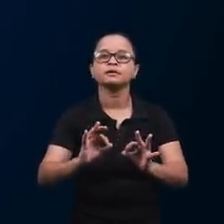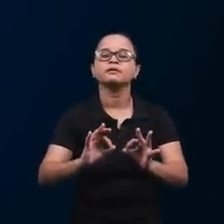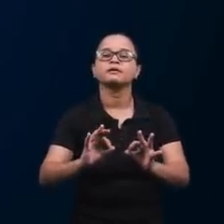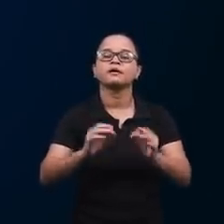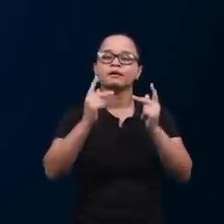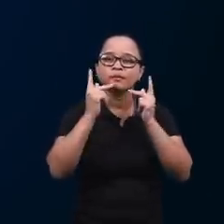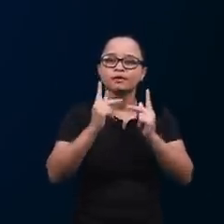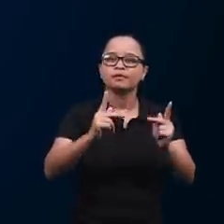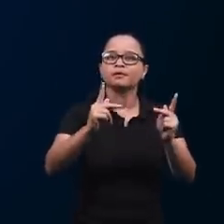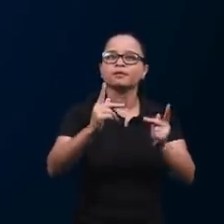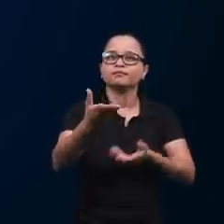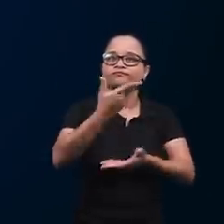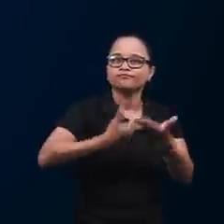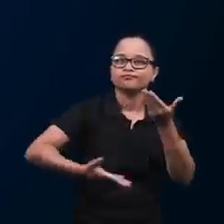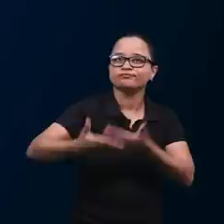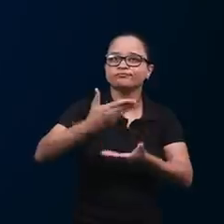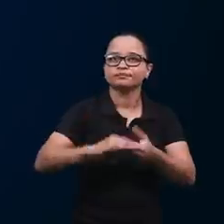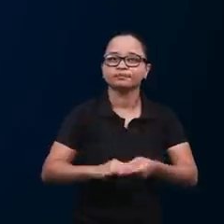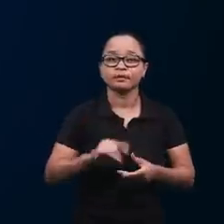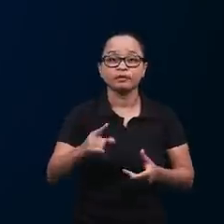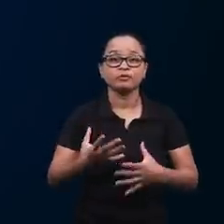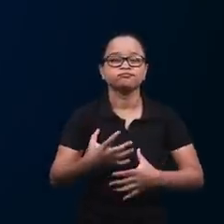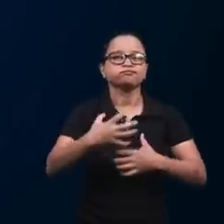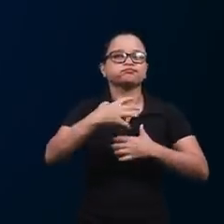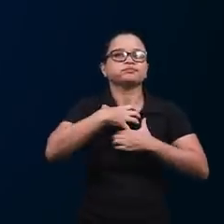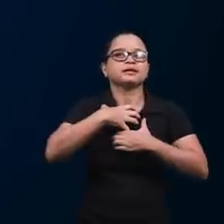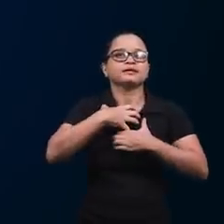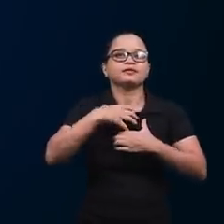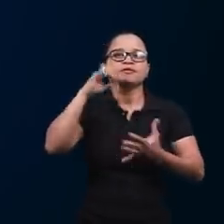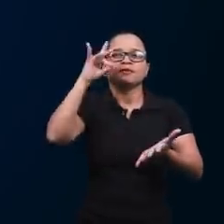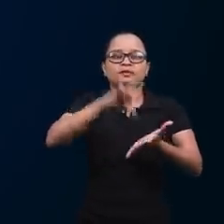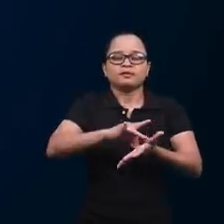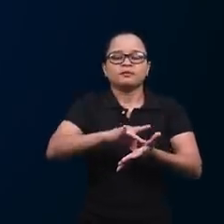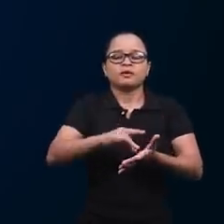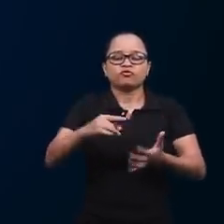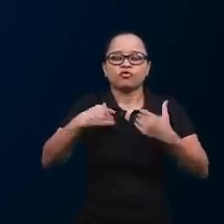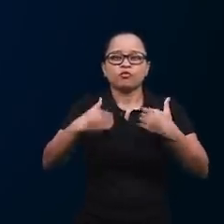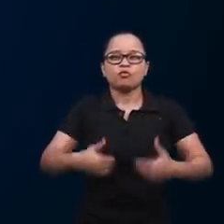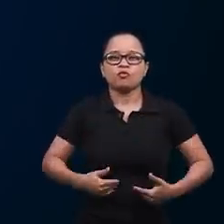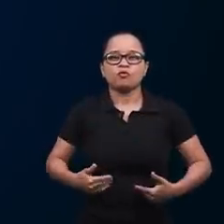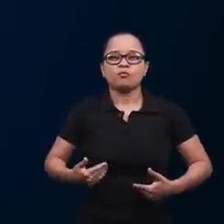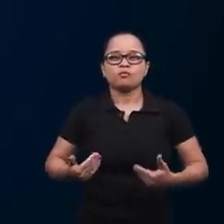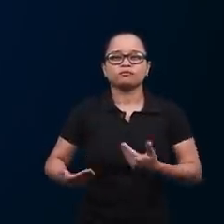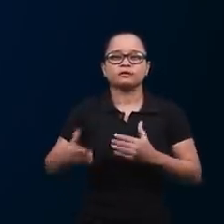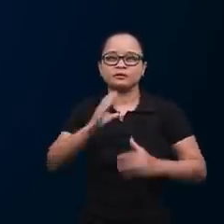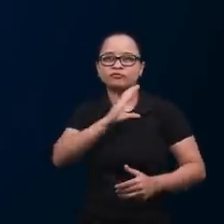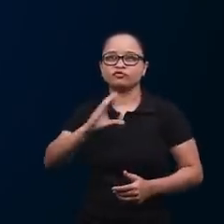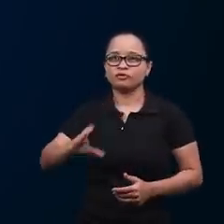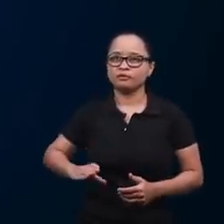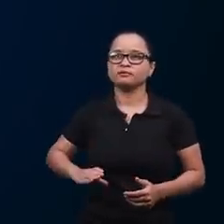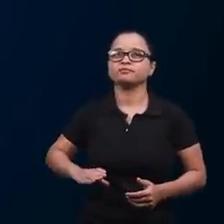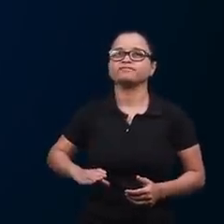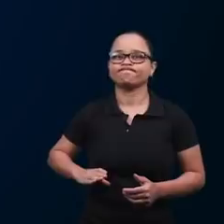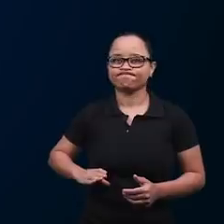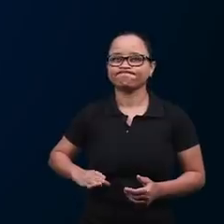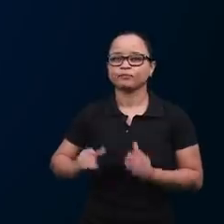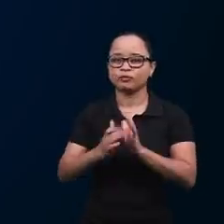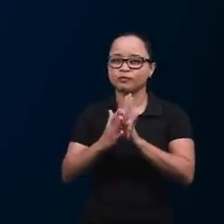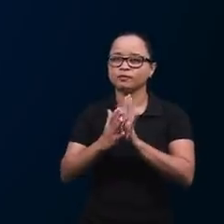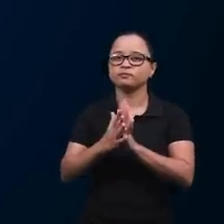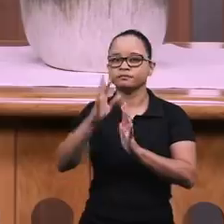dança nenhuma se não me disse que Jesus fibramar empate viva no